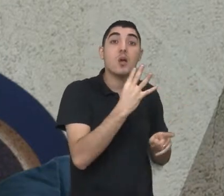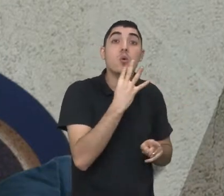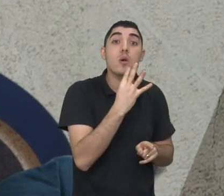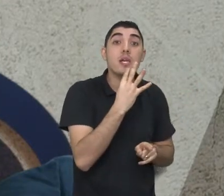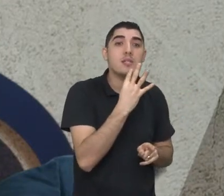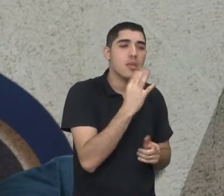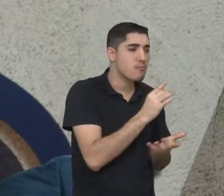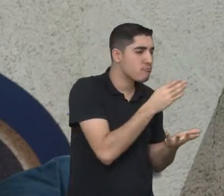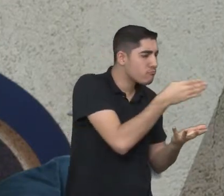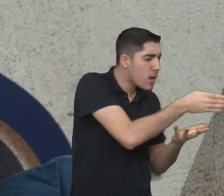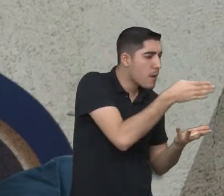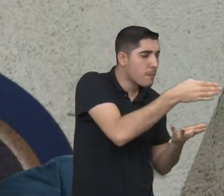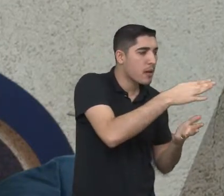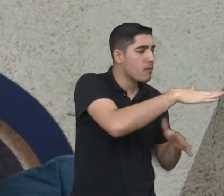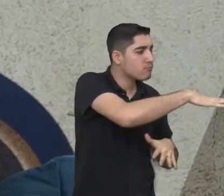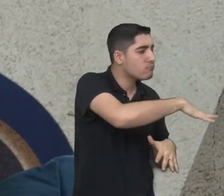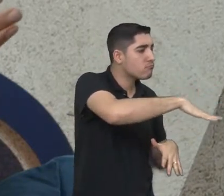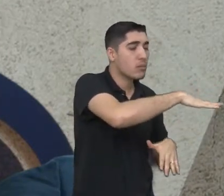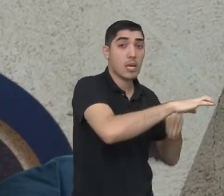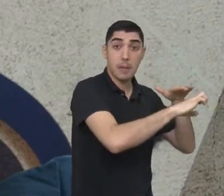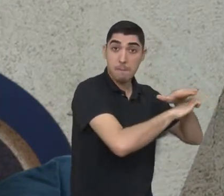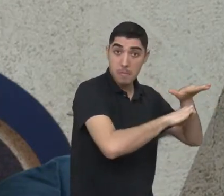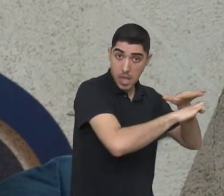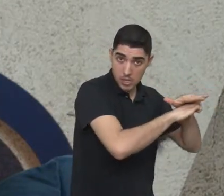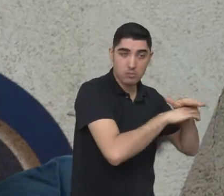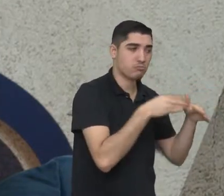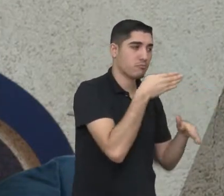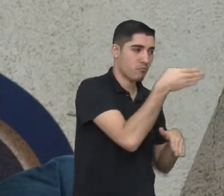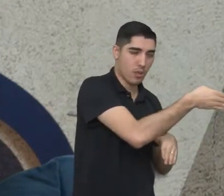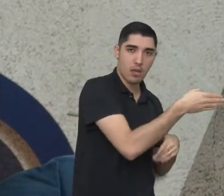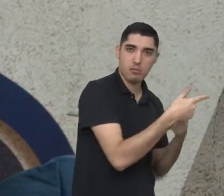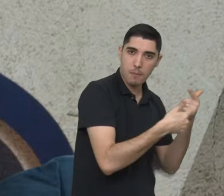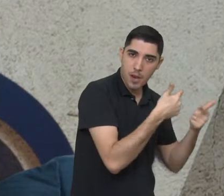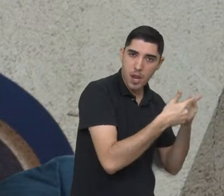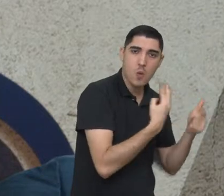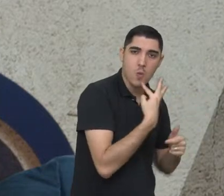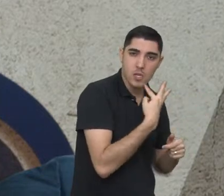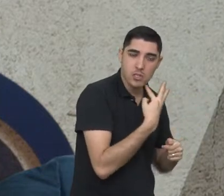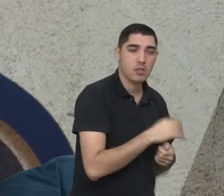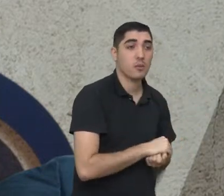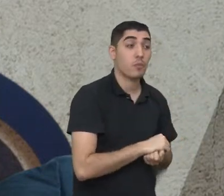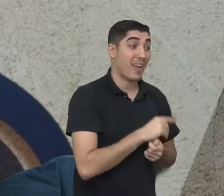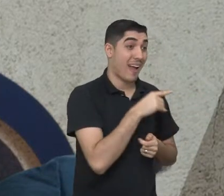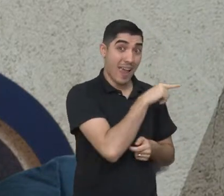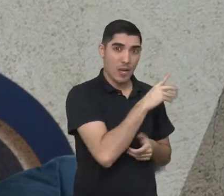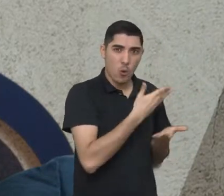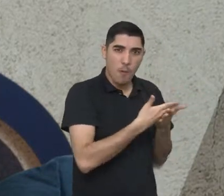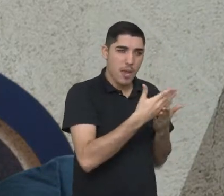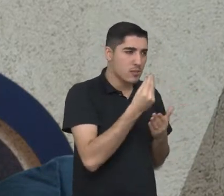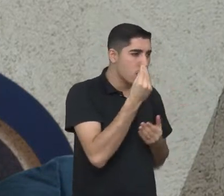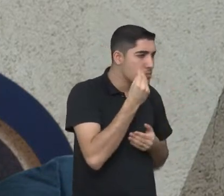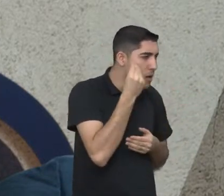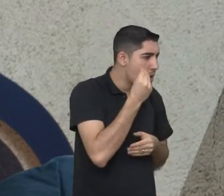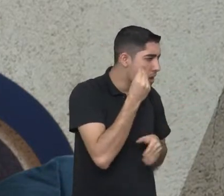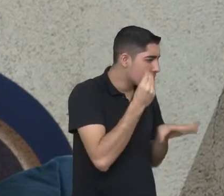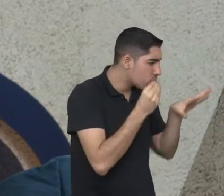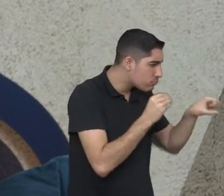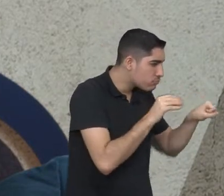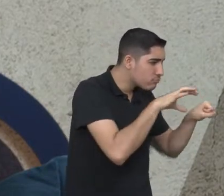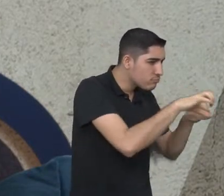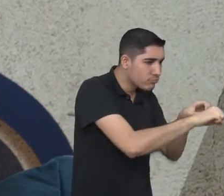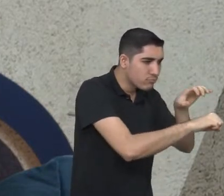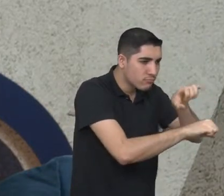transitar por várias instituições, como, por exemplo, empresas. E aí, nessas experiências que o aluno vai tendo, ele vai